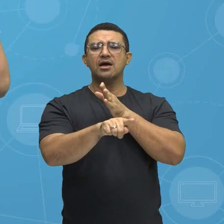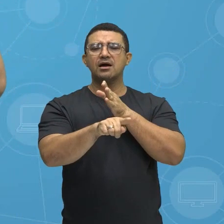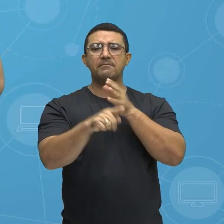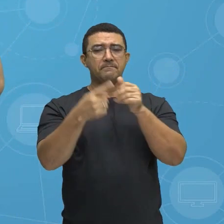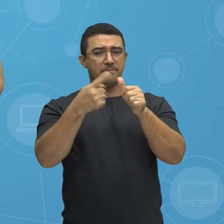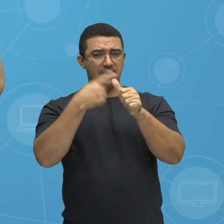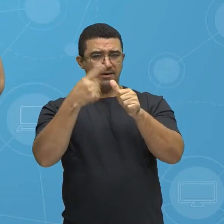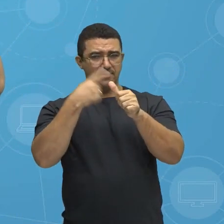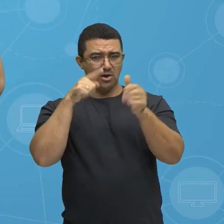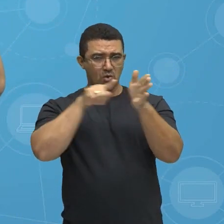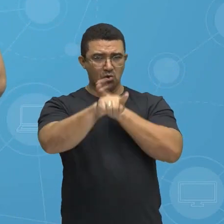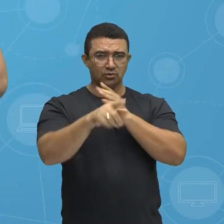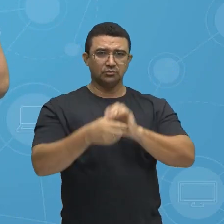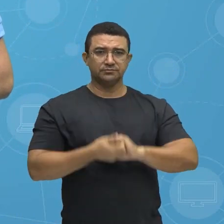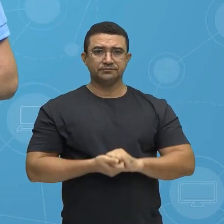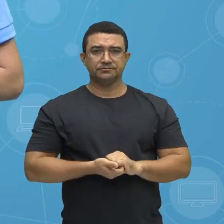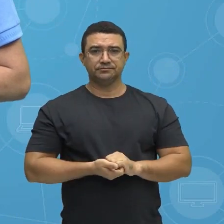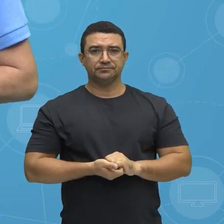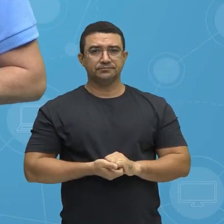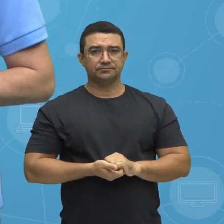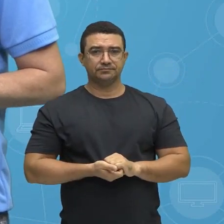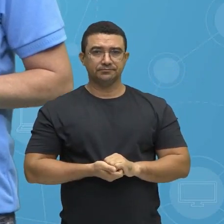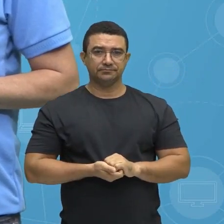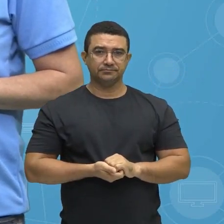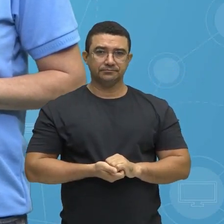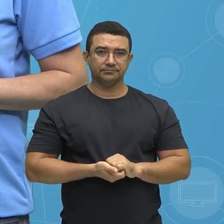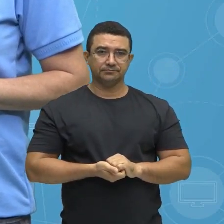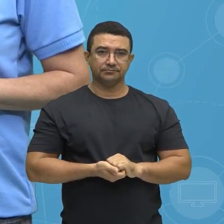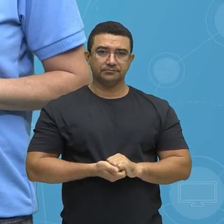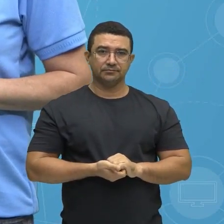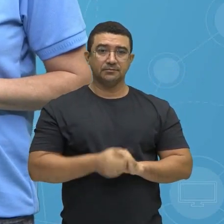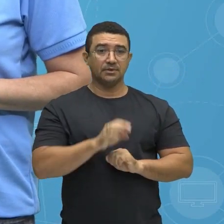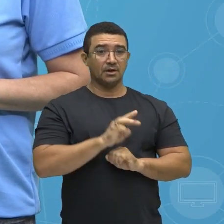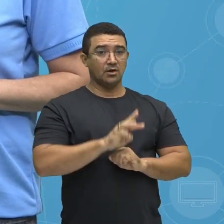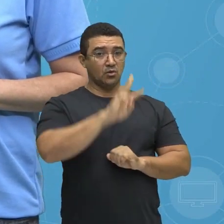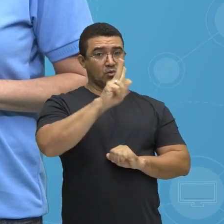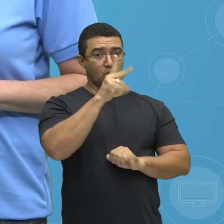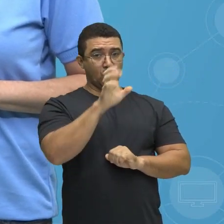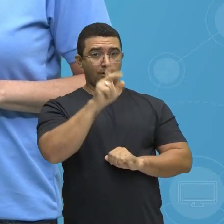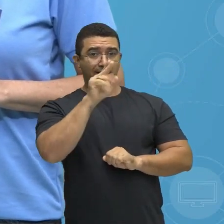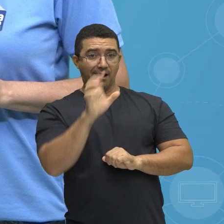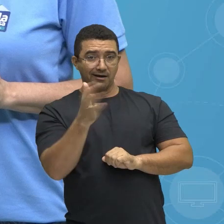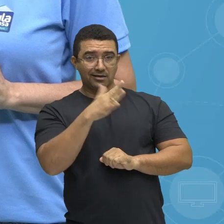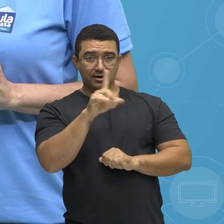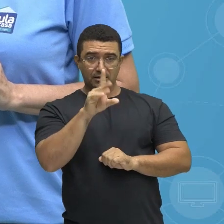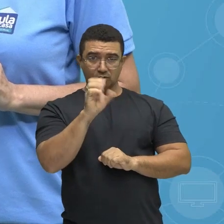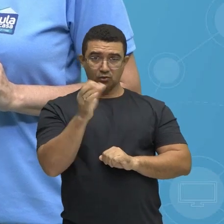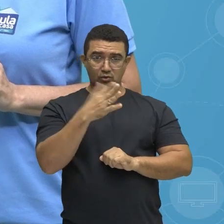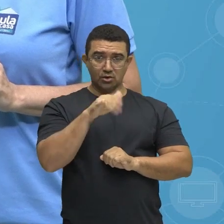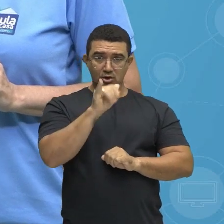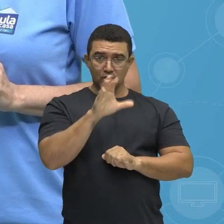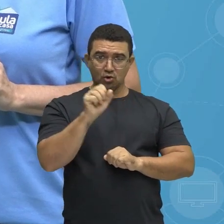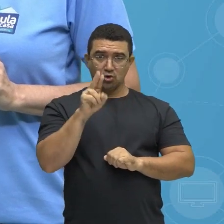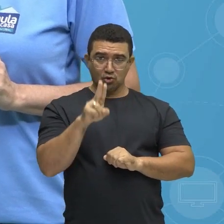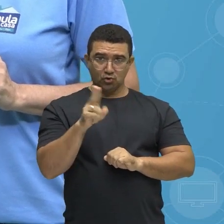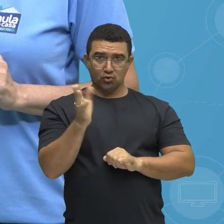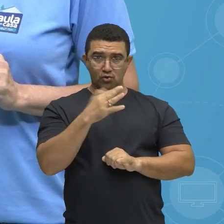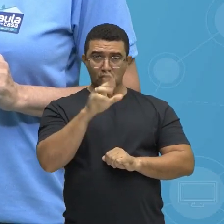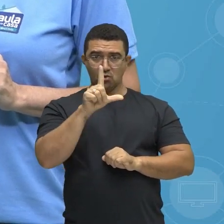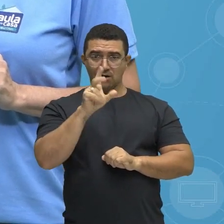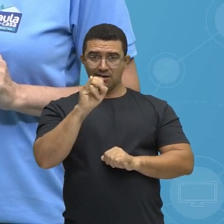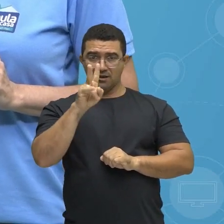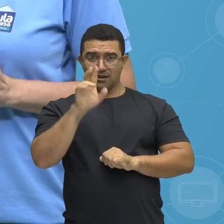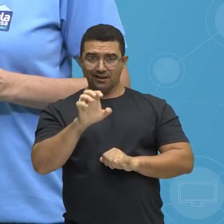aqui. A double H word where, seguida do auxiliar do, sujeito you, que é